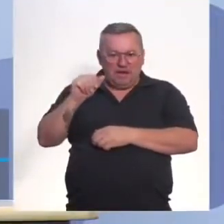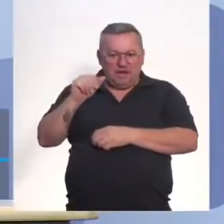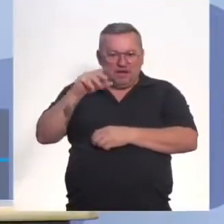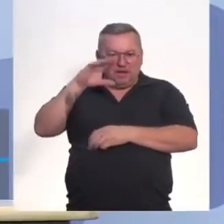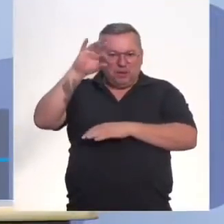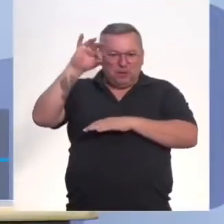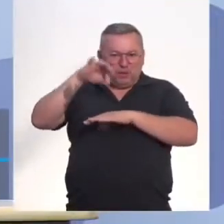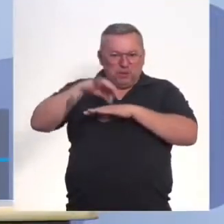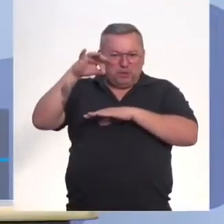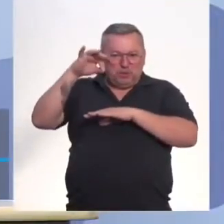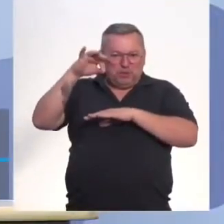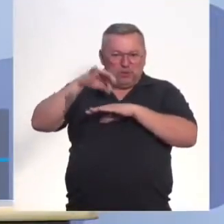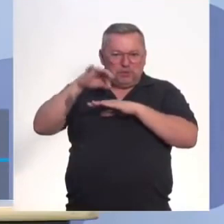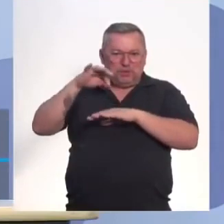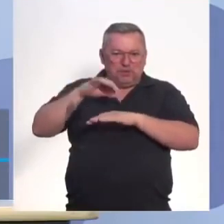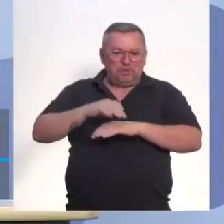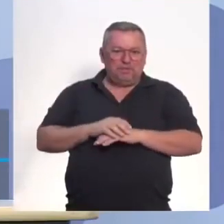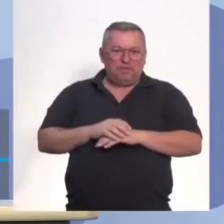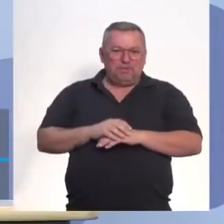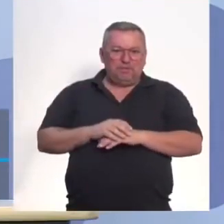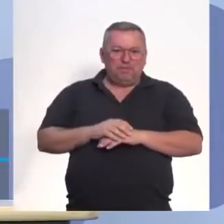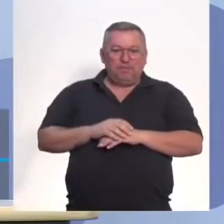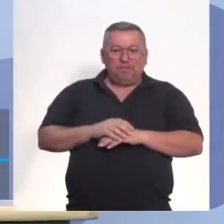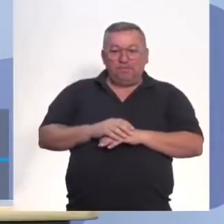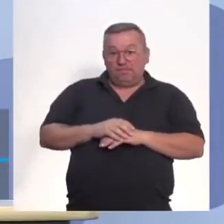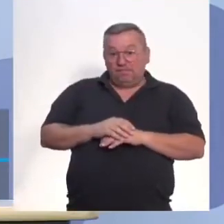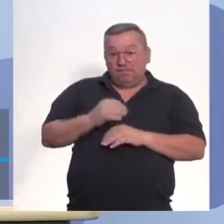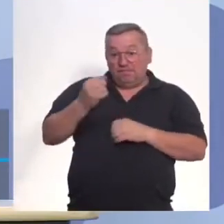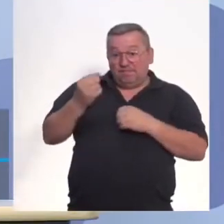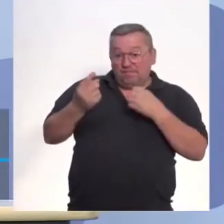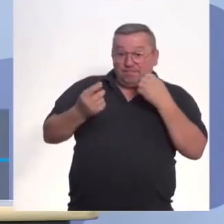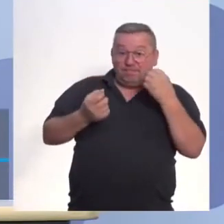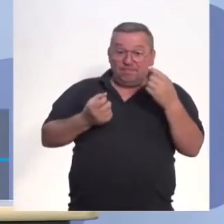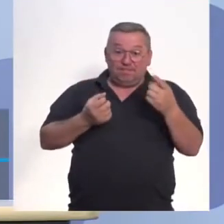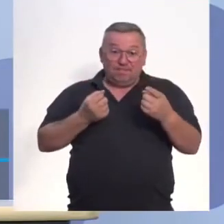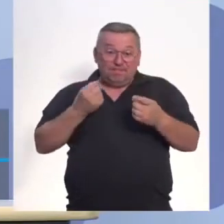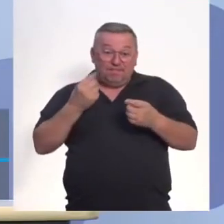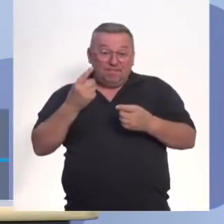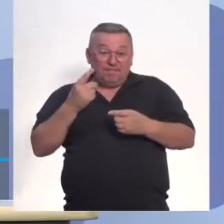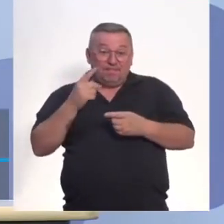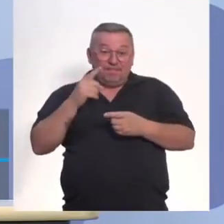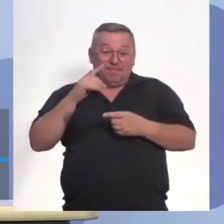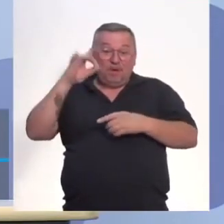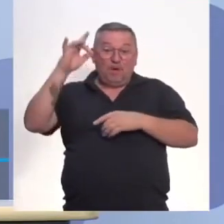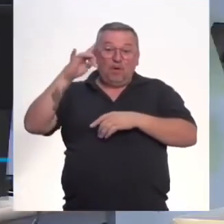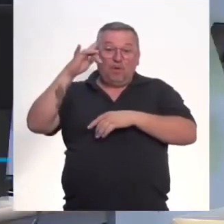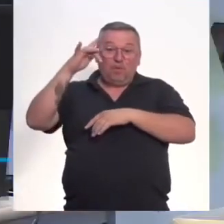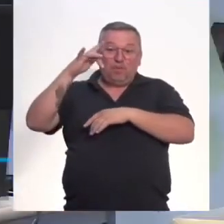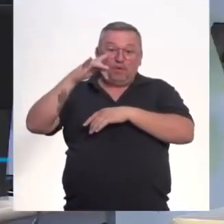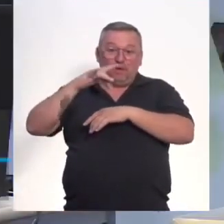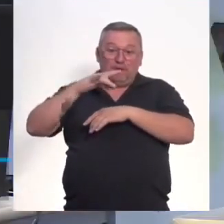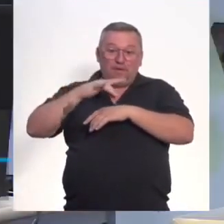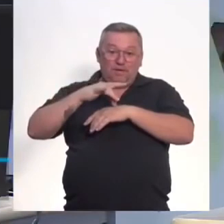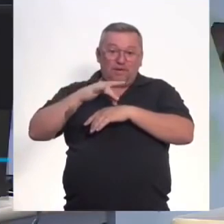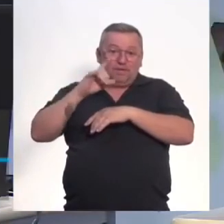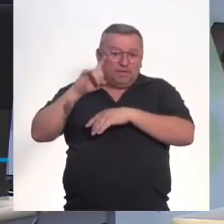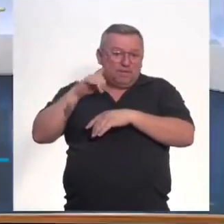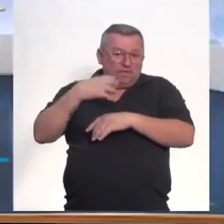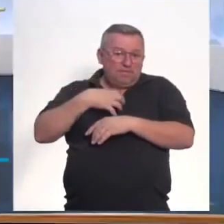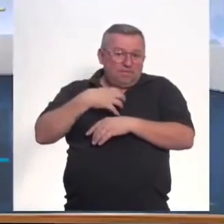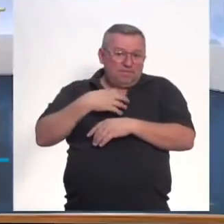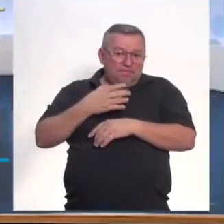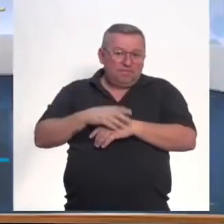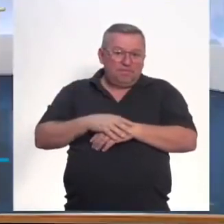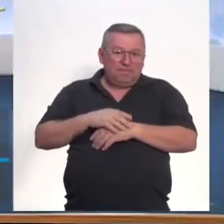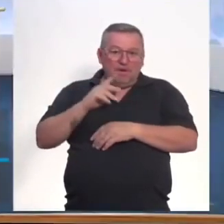está perguntando se mosquito pica. Olha, às vezes era... Pernilongo não é um tipo de mosquito? Então, isso que eu ia falar.